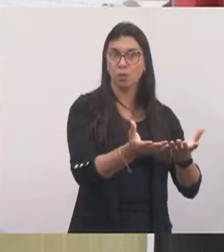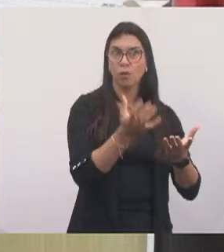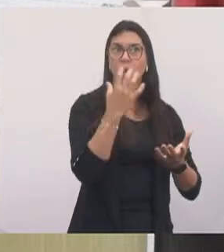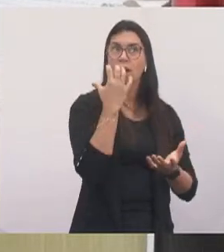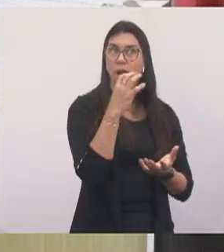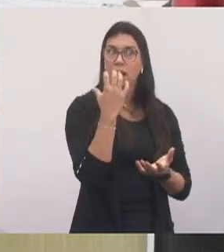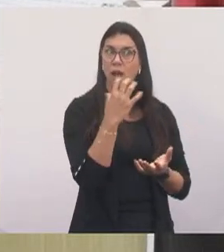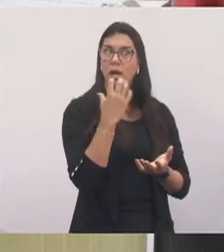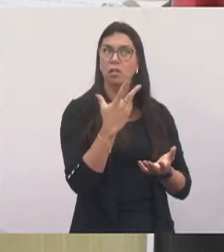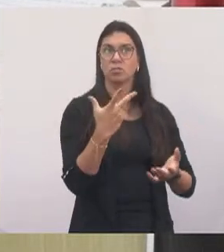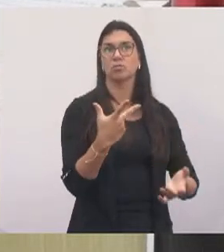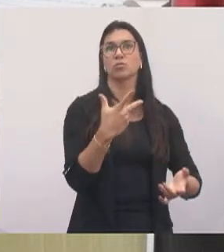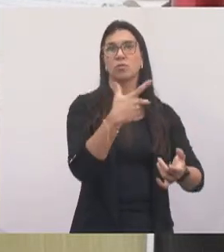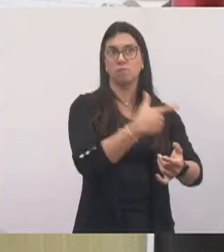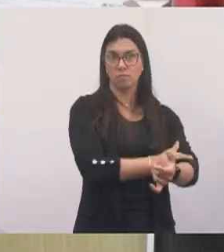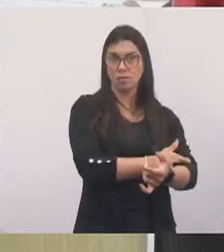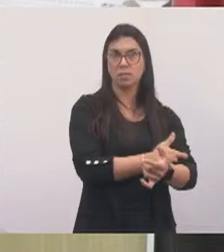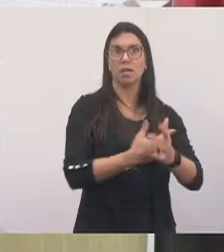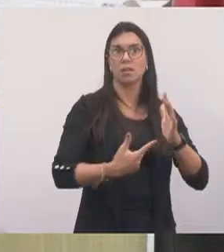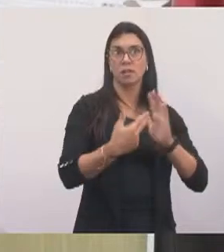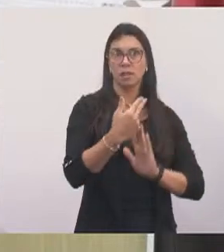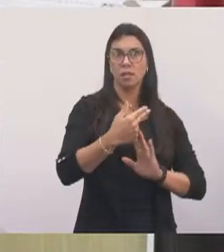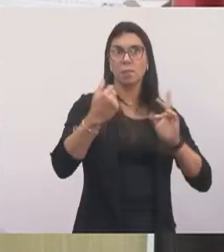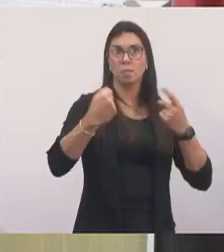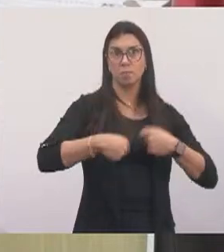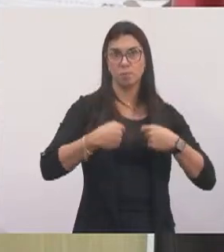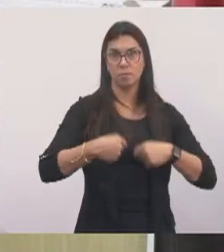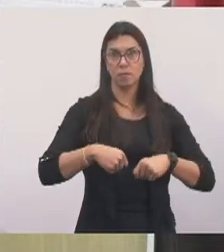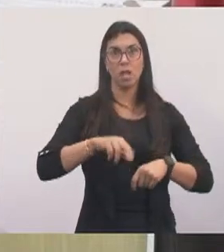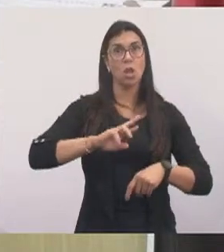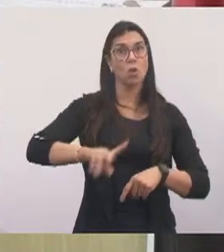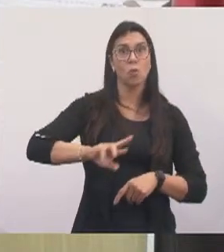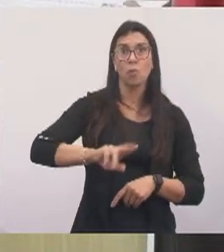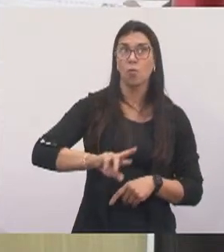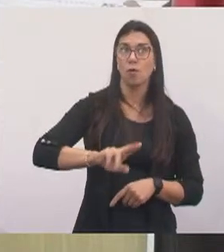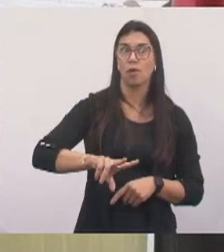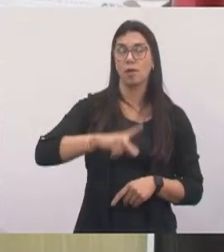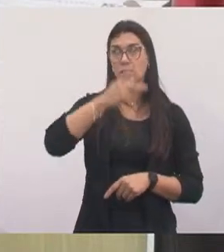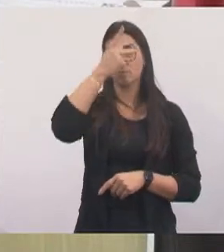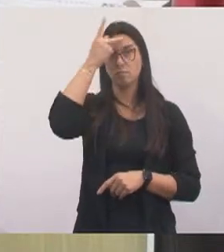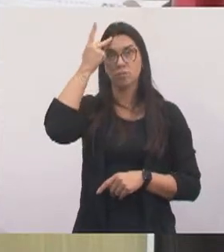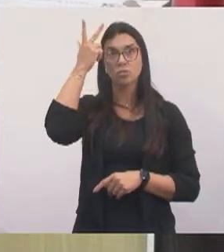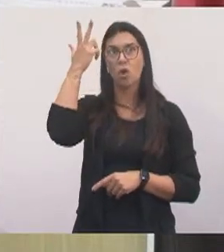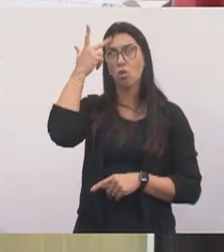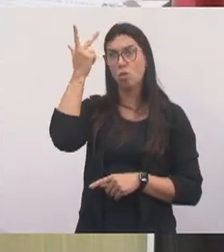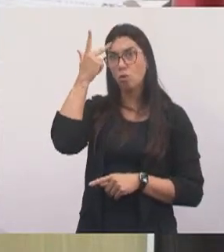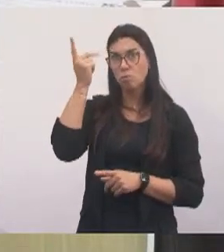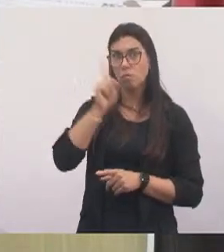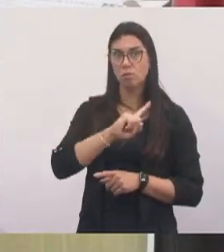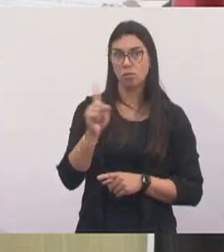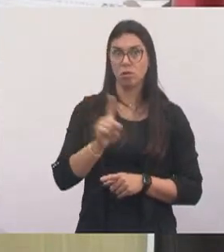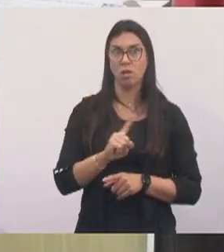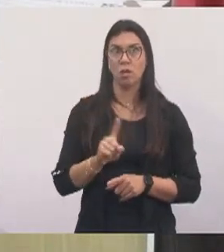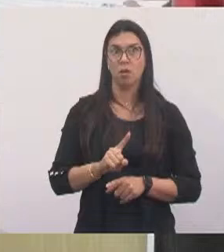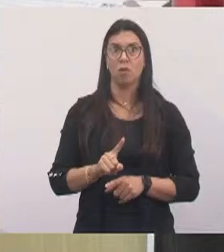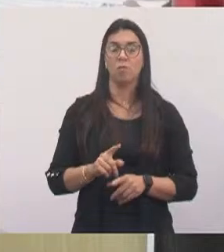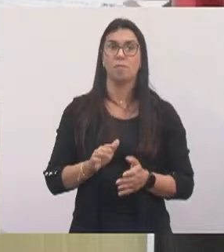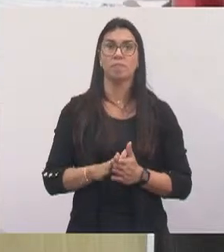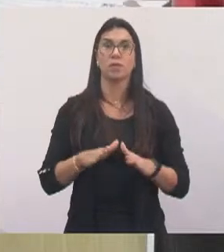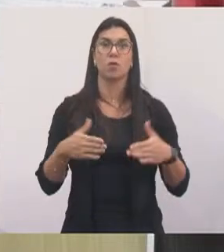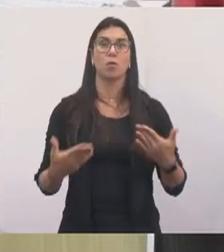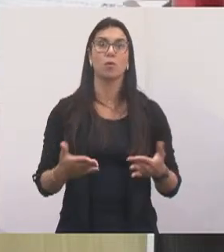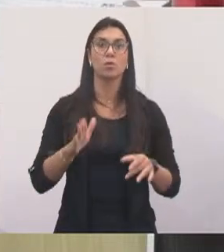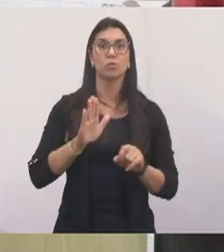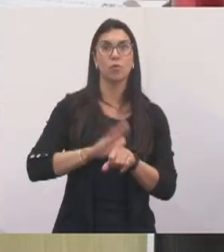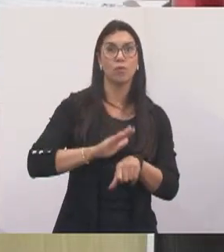precisa ter ONG. Esse projeto, Roninha, não é para as pessoas que vão doar nas suas casas, tá? Esse projeto é quando se